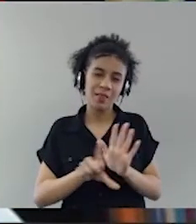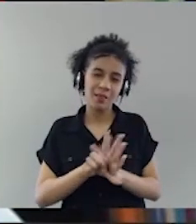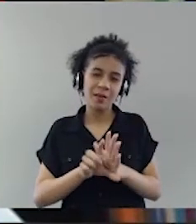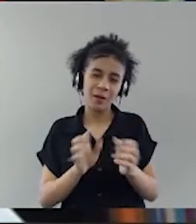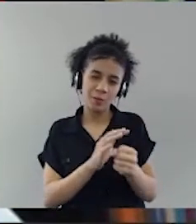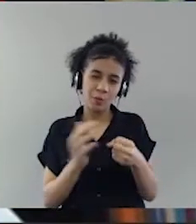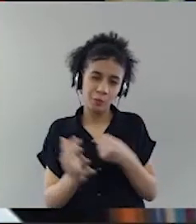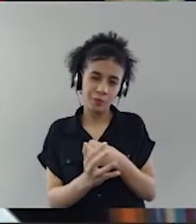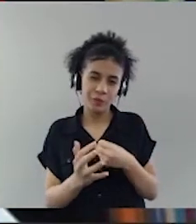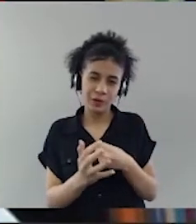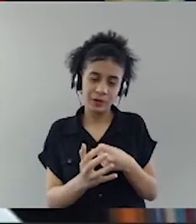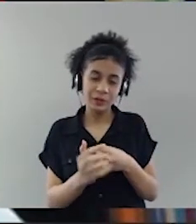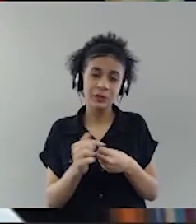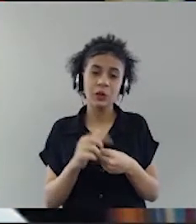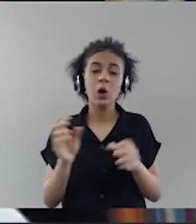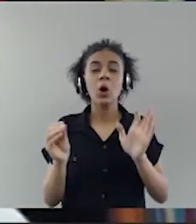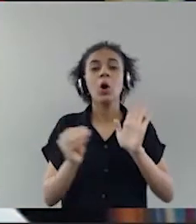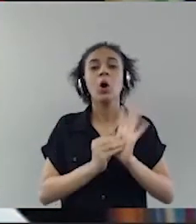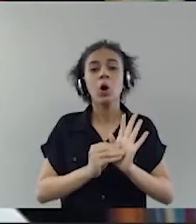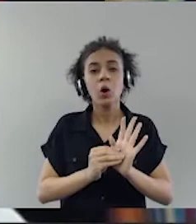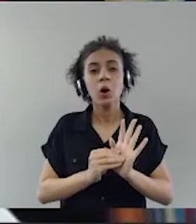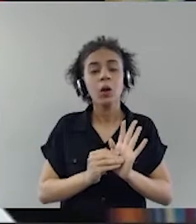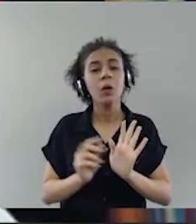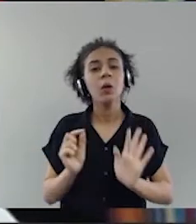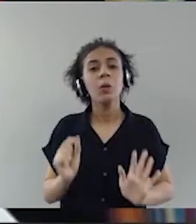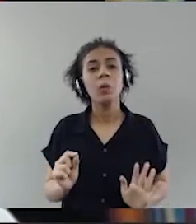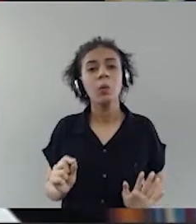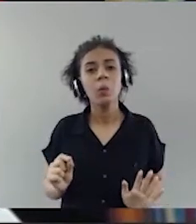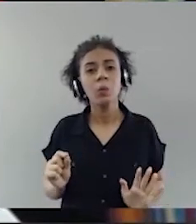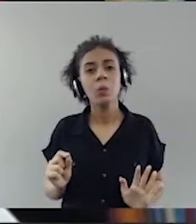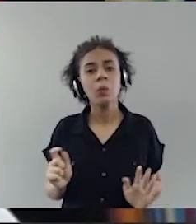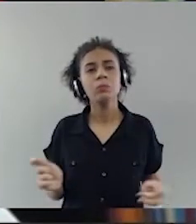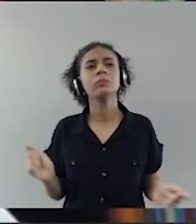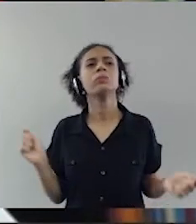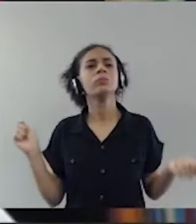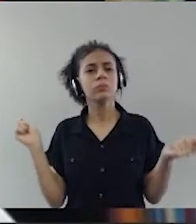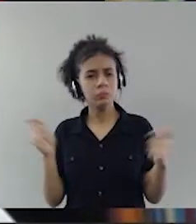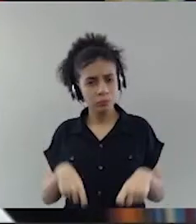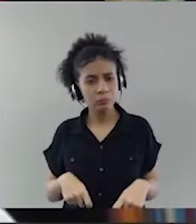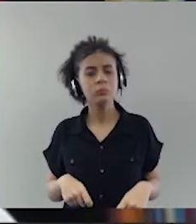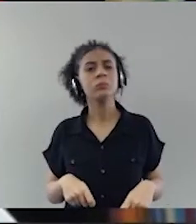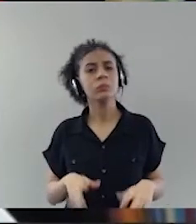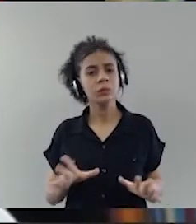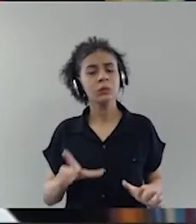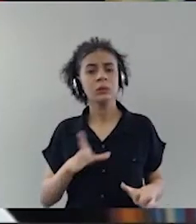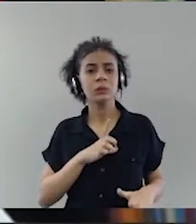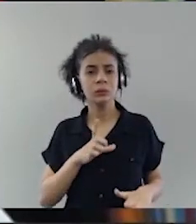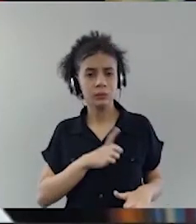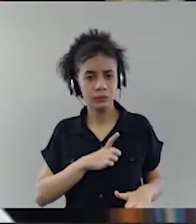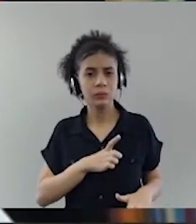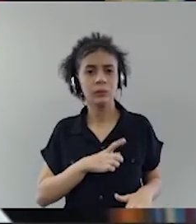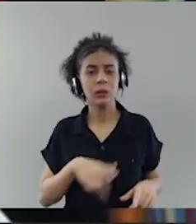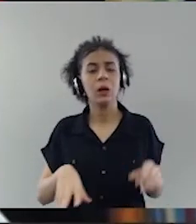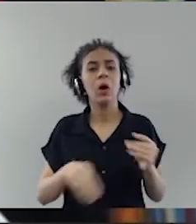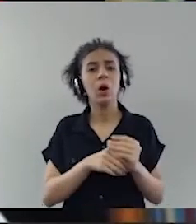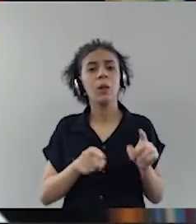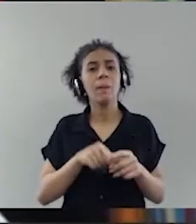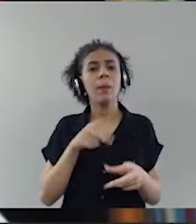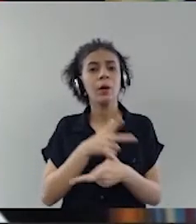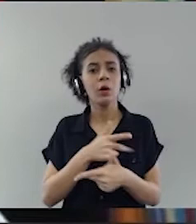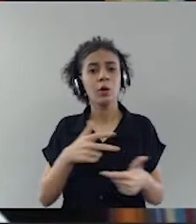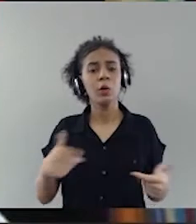Lei 13.979, coloca sob relevo essa possibilidade que já existia, traz como